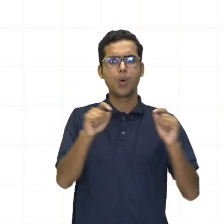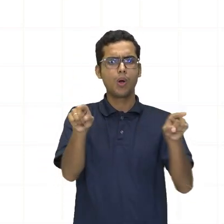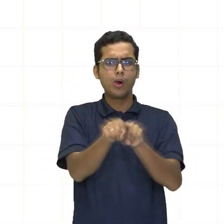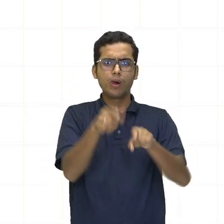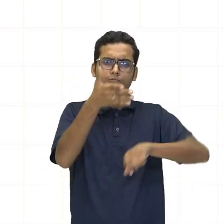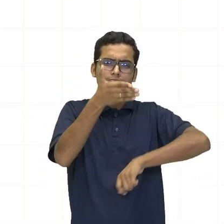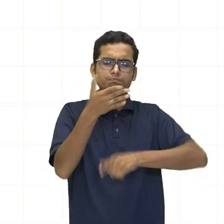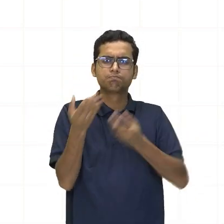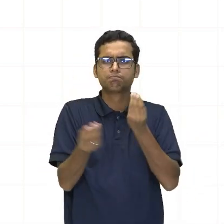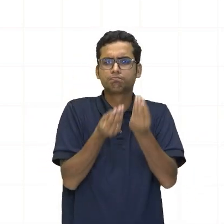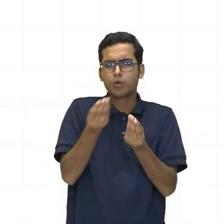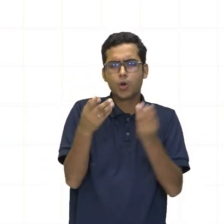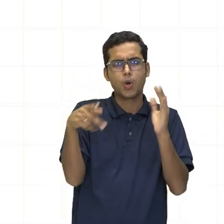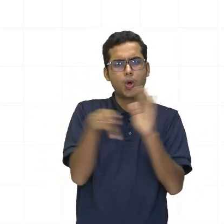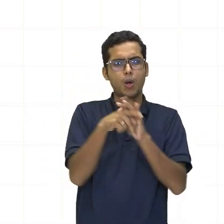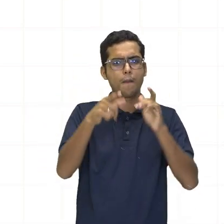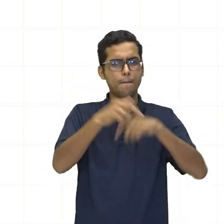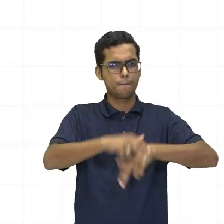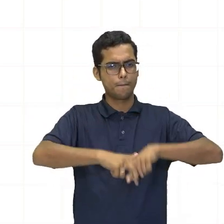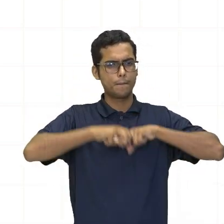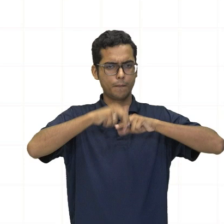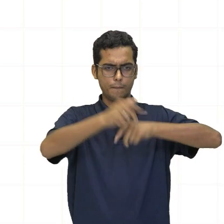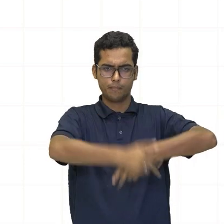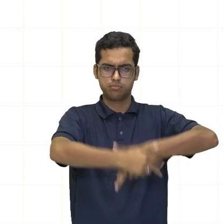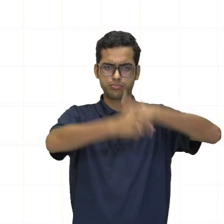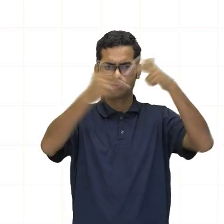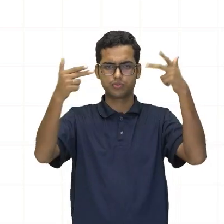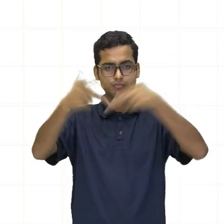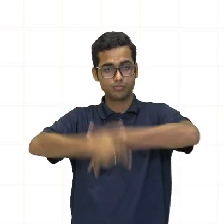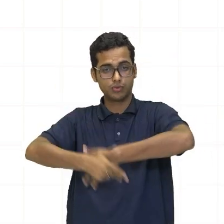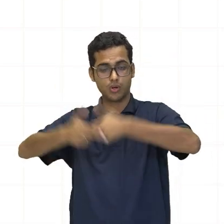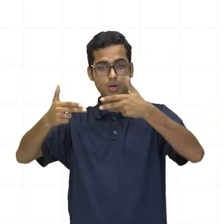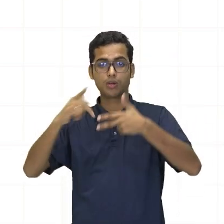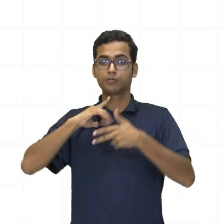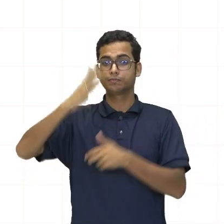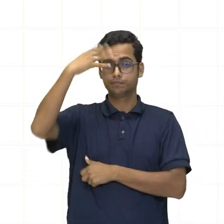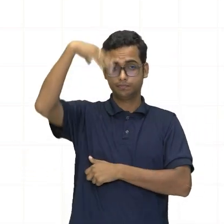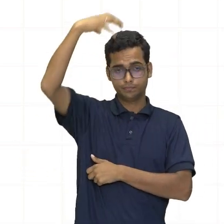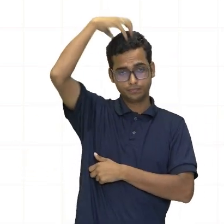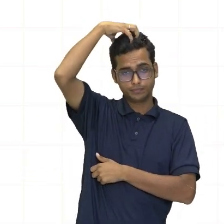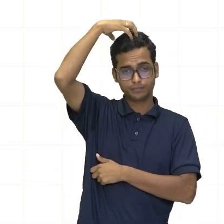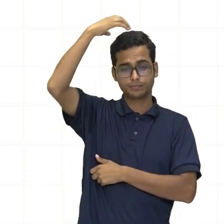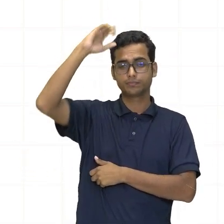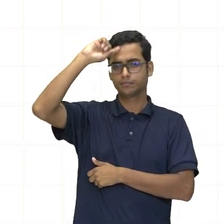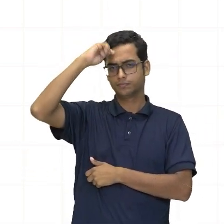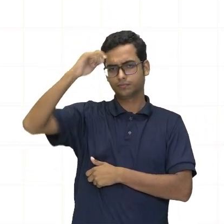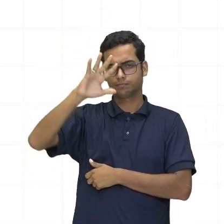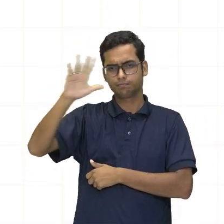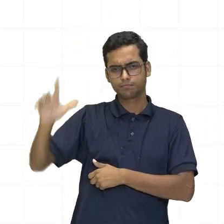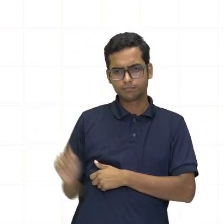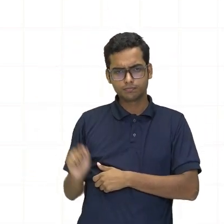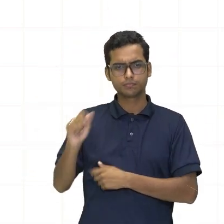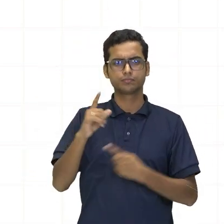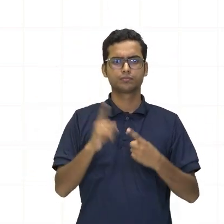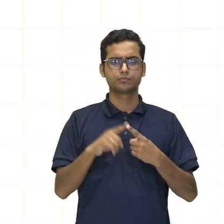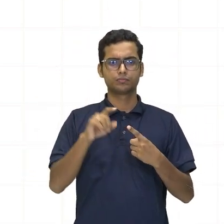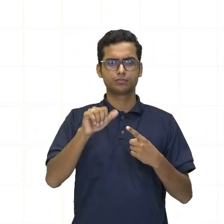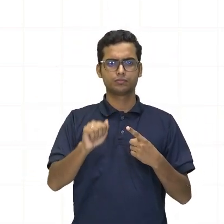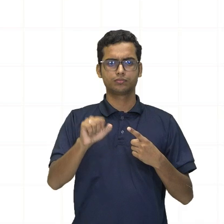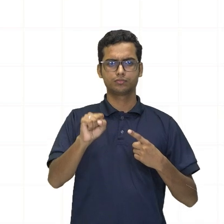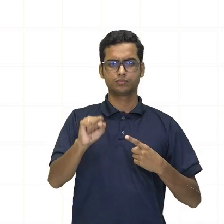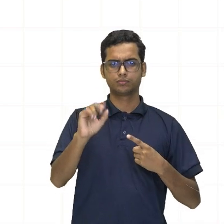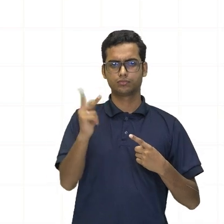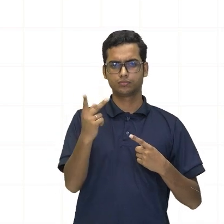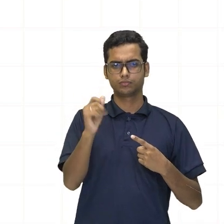né, de guerras intertribais. Reinos africanos que adotaram essa prática foram os de Ashanti e Daomé, que